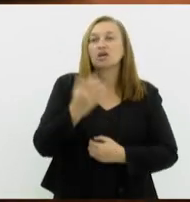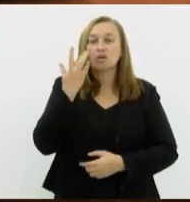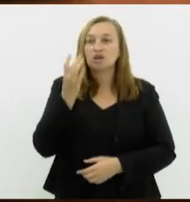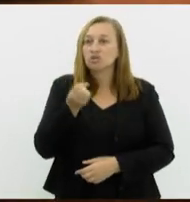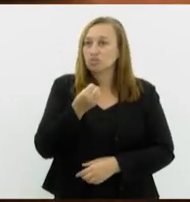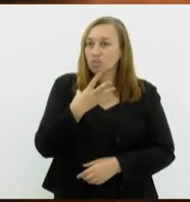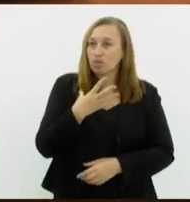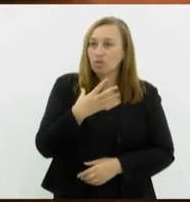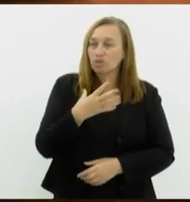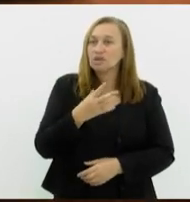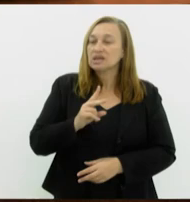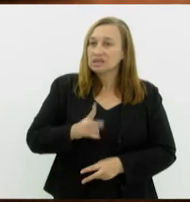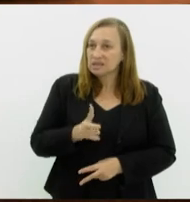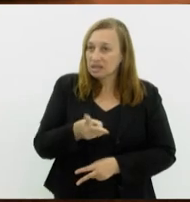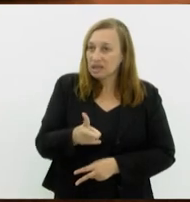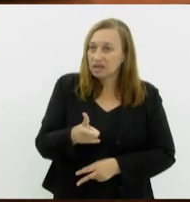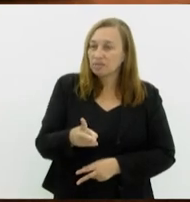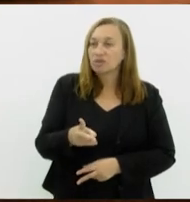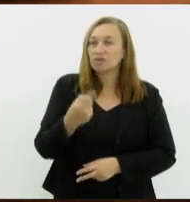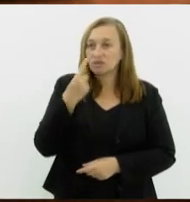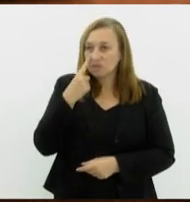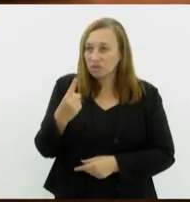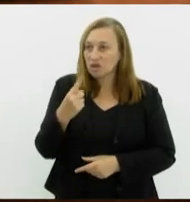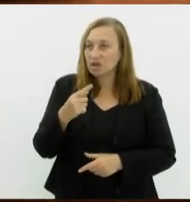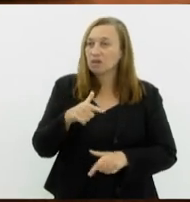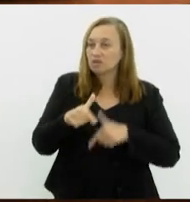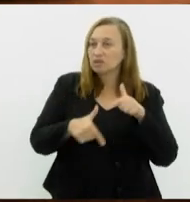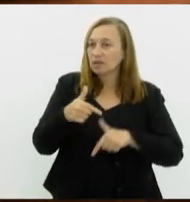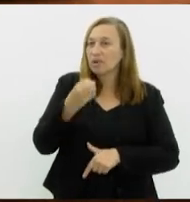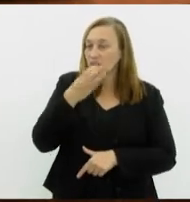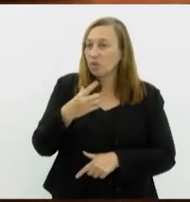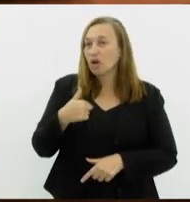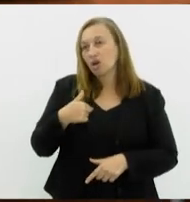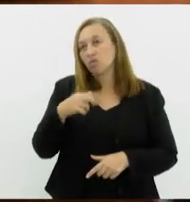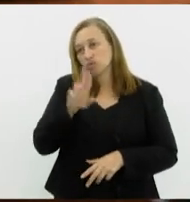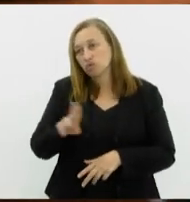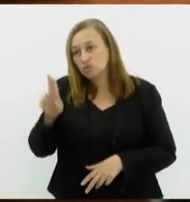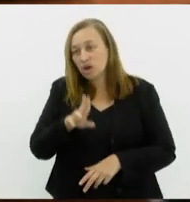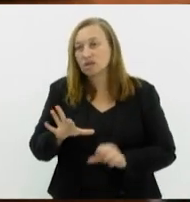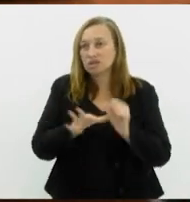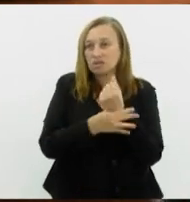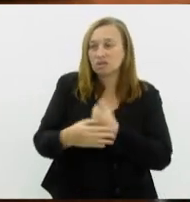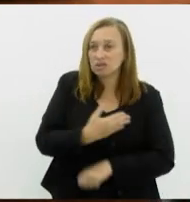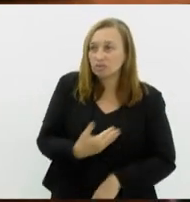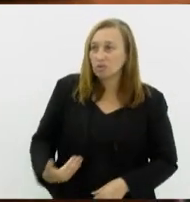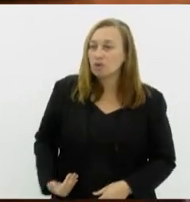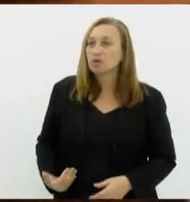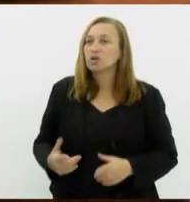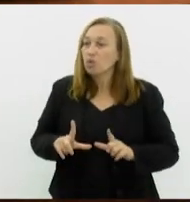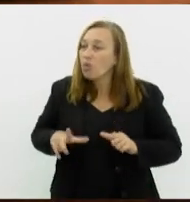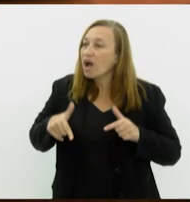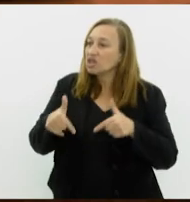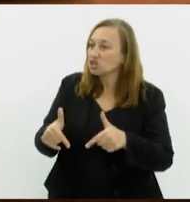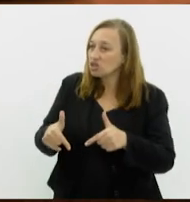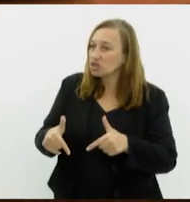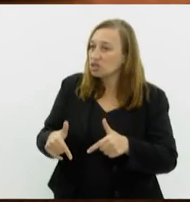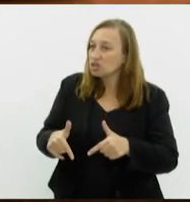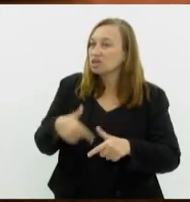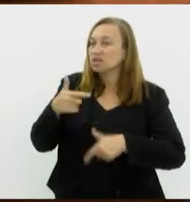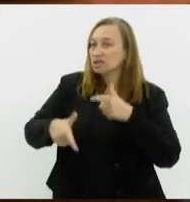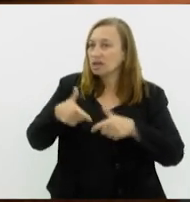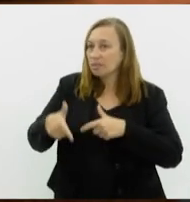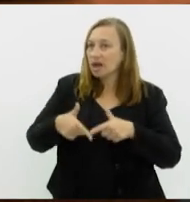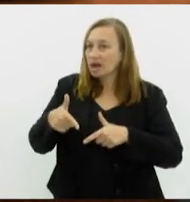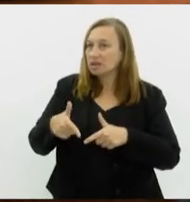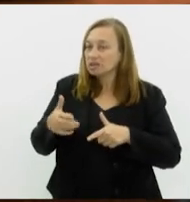pertinente, toda vez que a gente se depara, eu falo isso como usuário da segurança pública, todos nós, com uma ação desses homens e